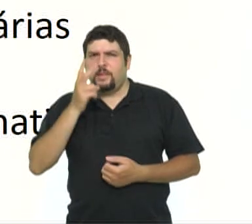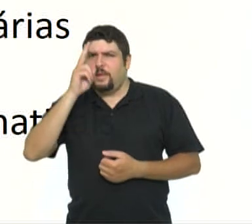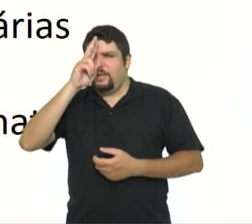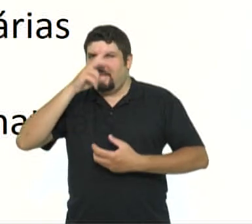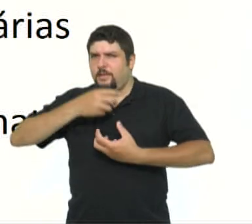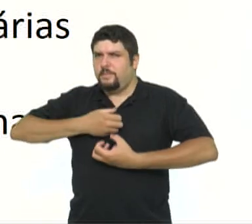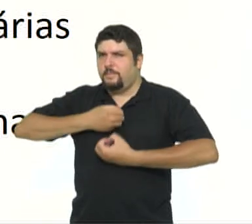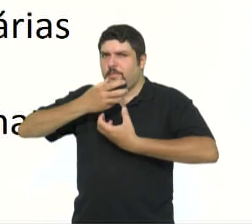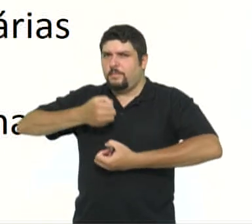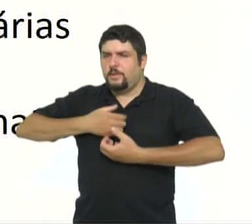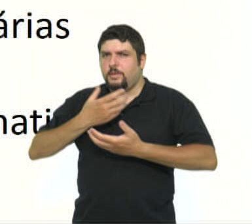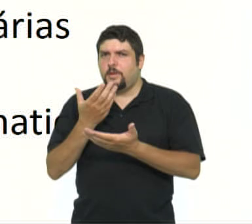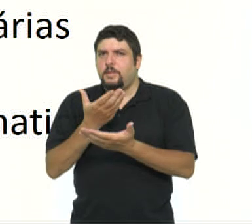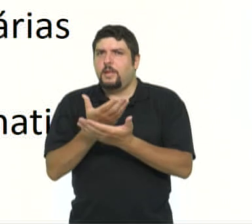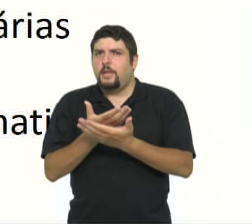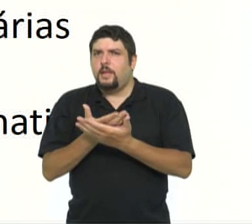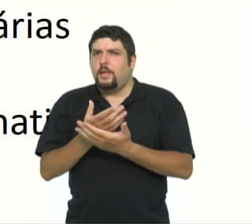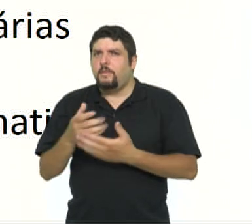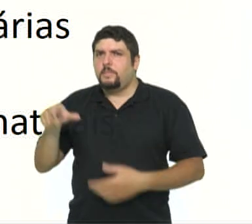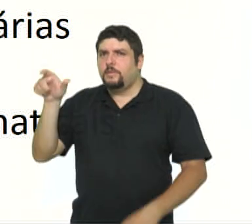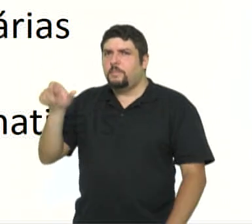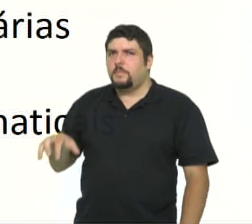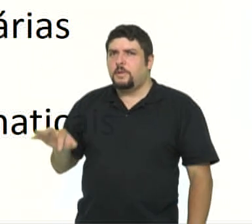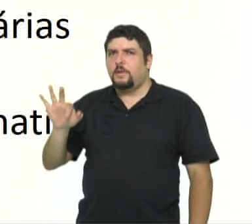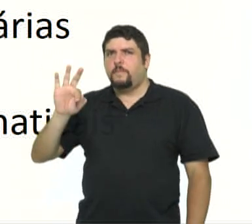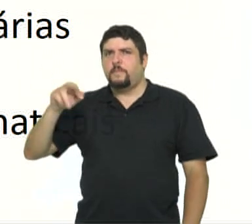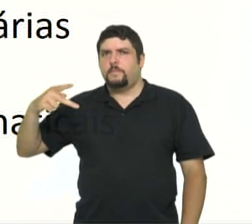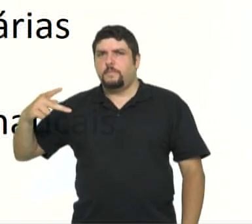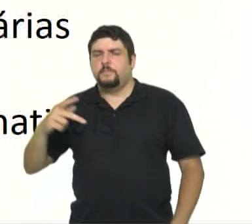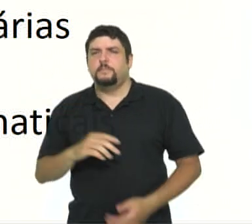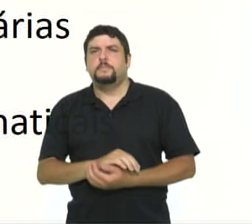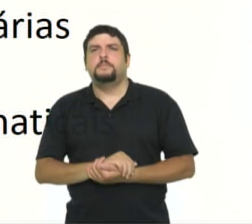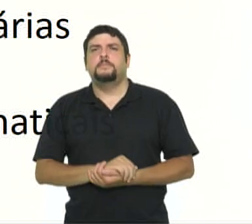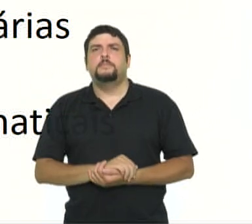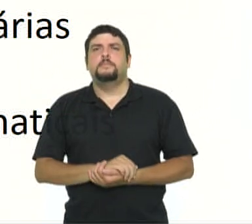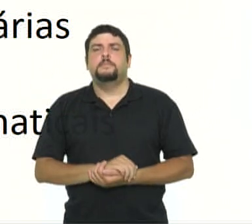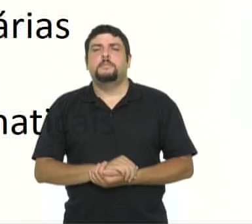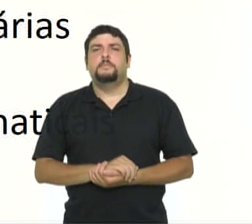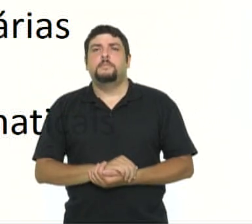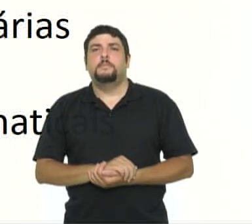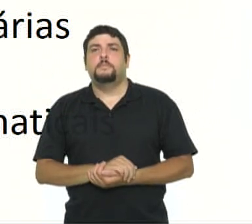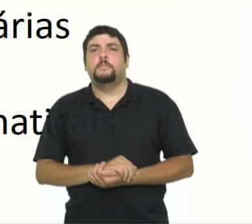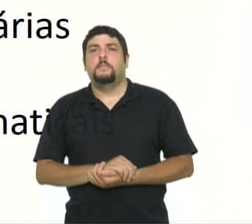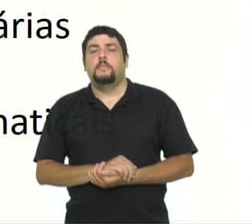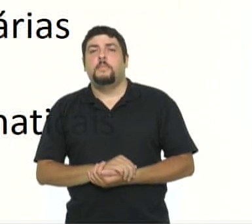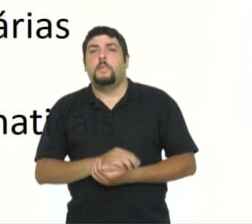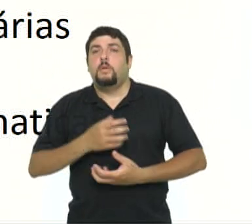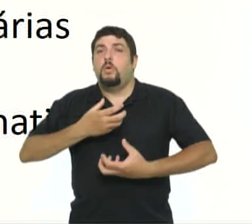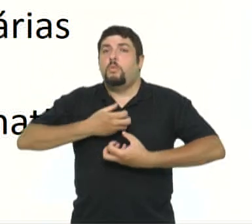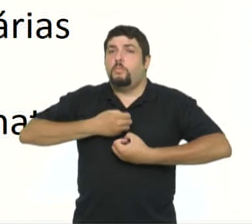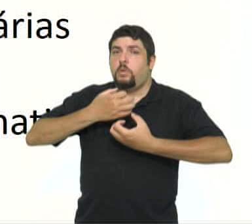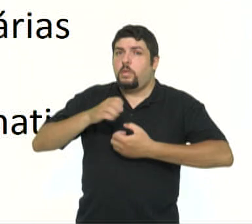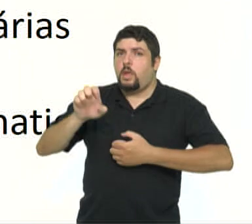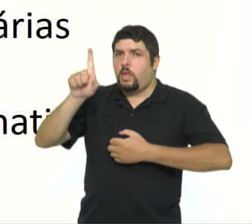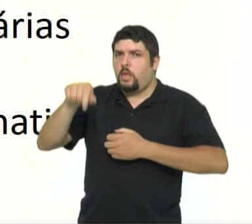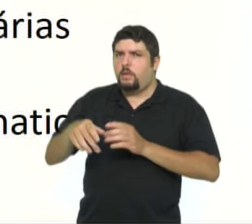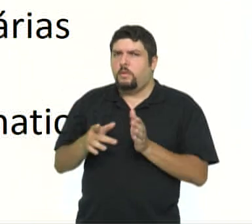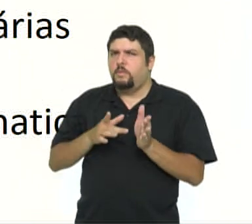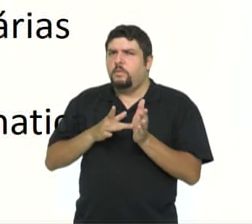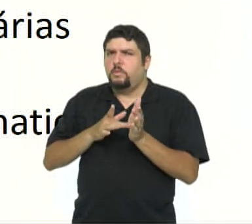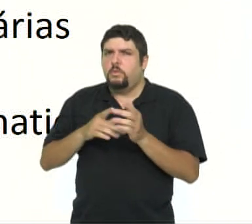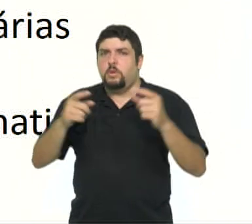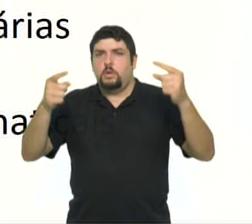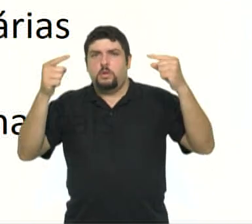nós trabalhamos na aula do Fernando Pessoa? Olha lá então. O poeta é um fingidor. E aqui embaixo também, o